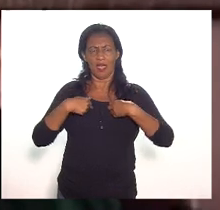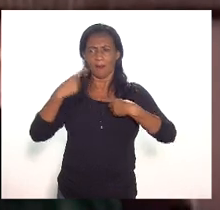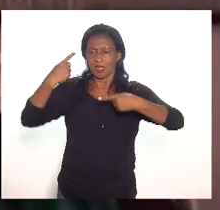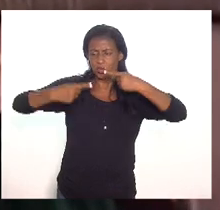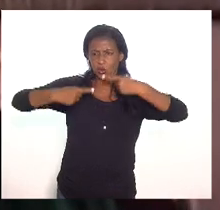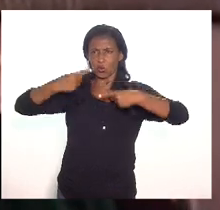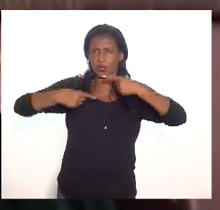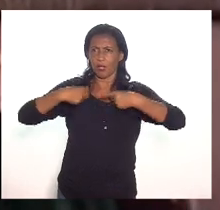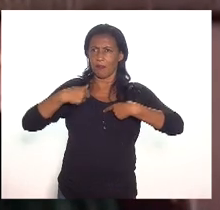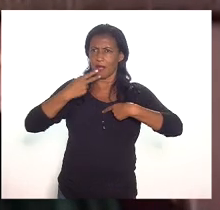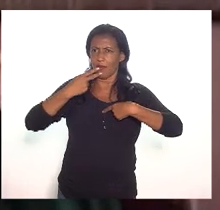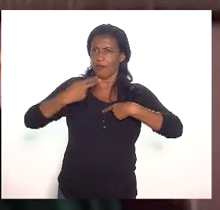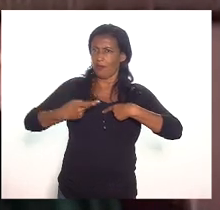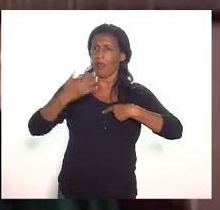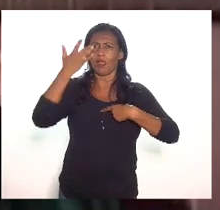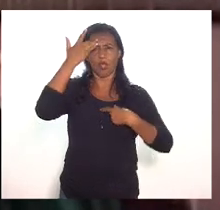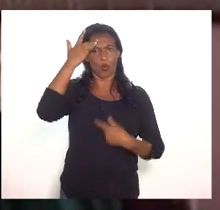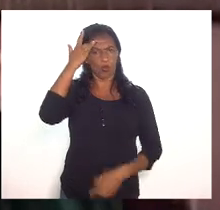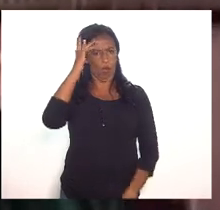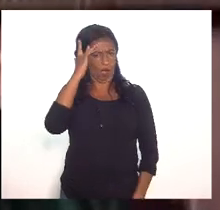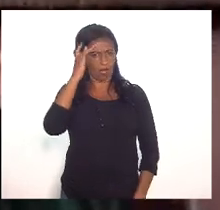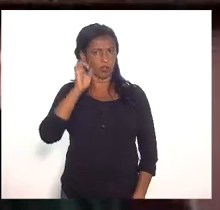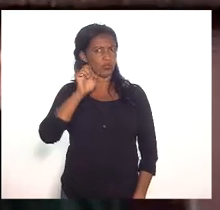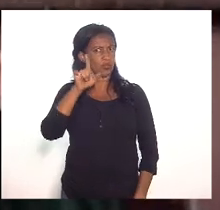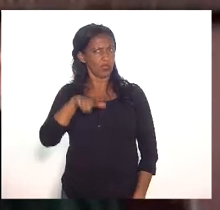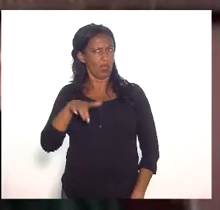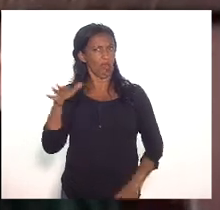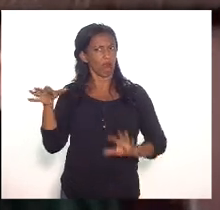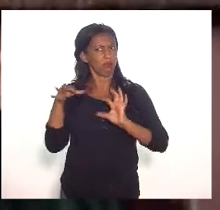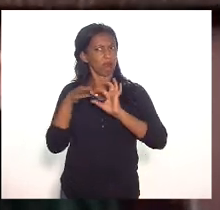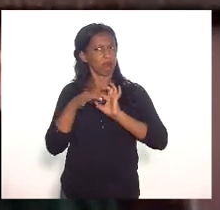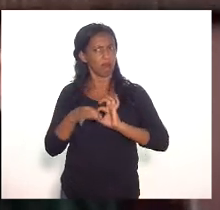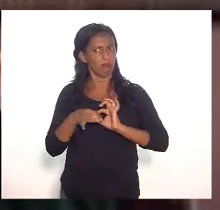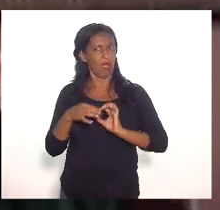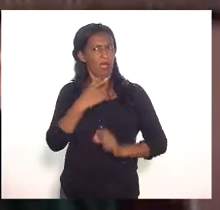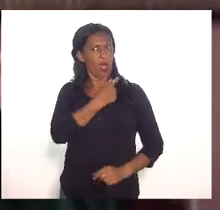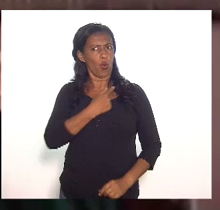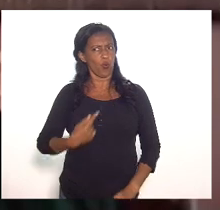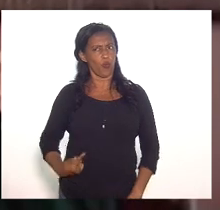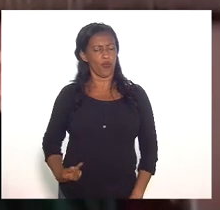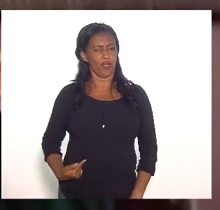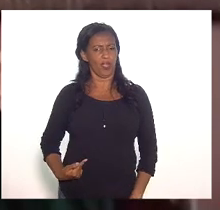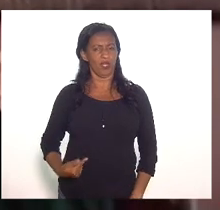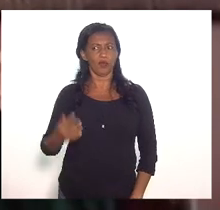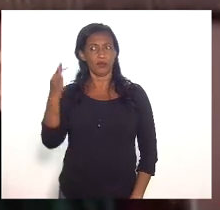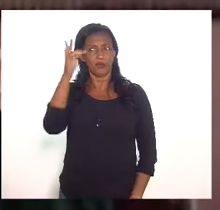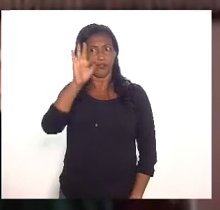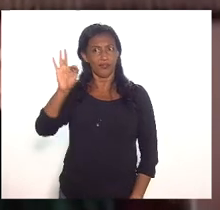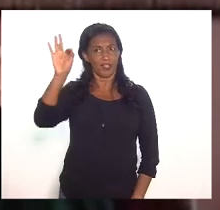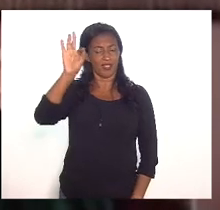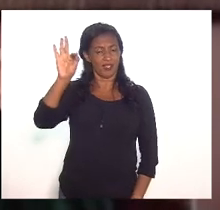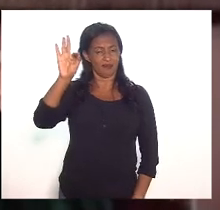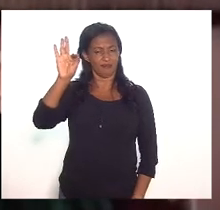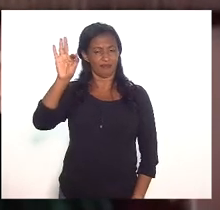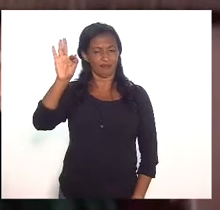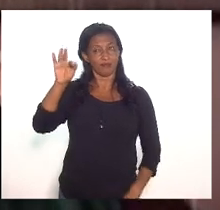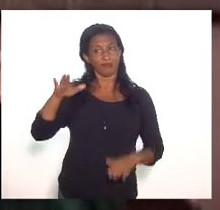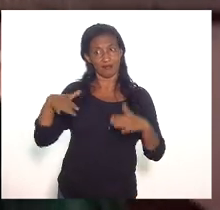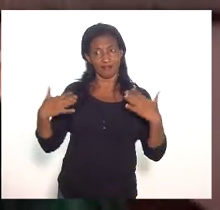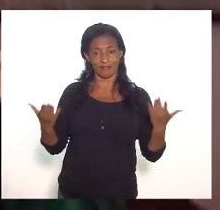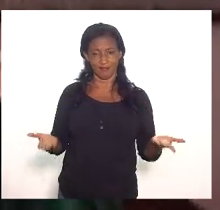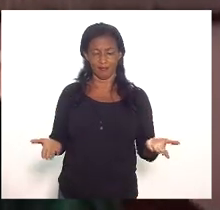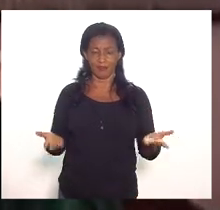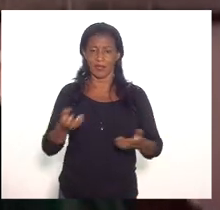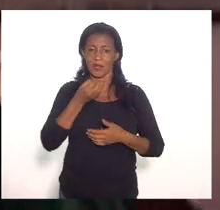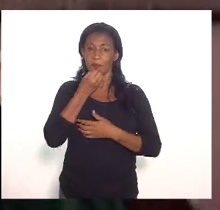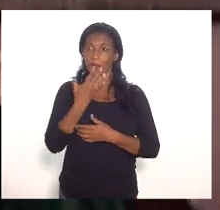discussão. Acho que é vinculada ao governo federal, né? Enfim.